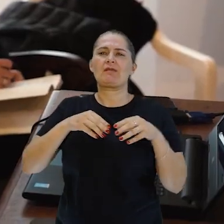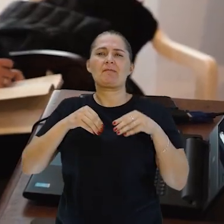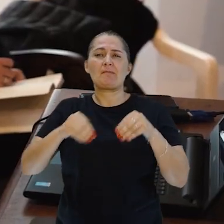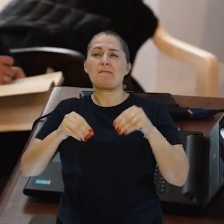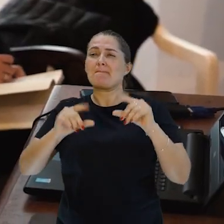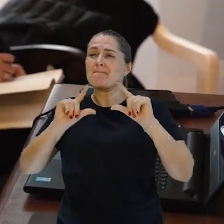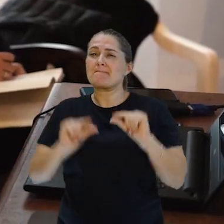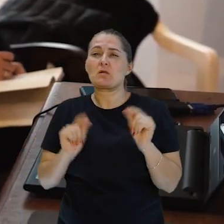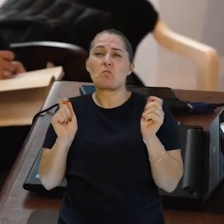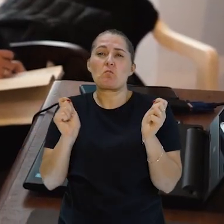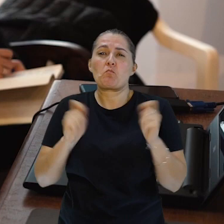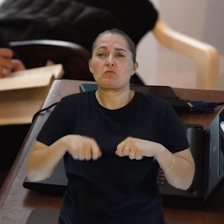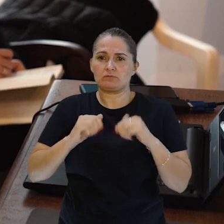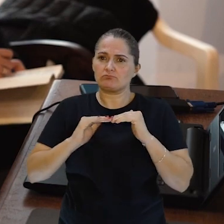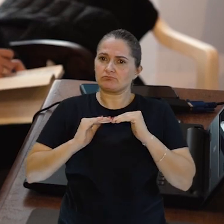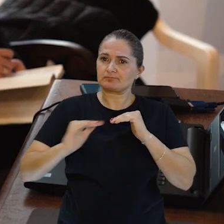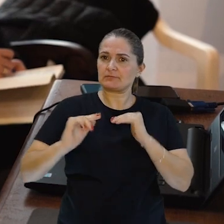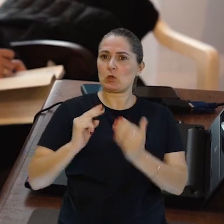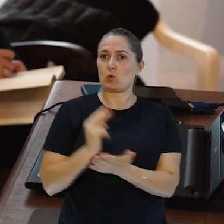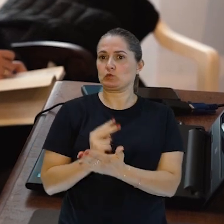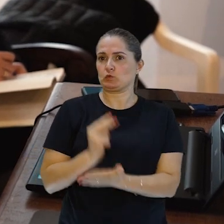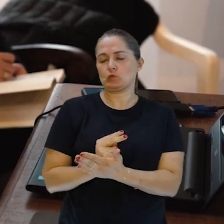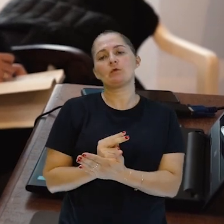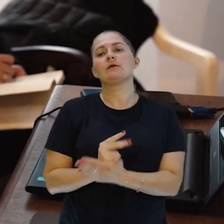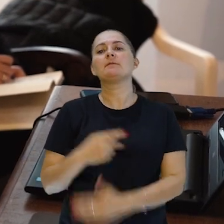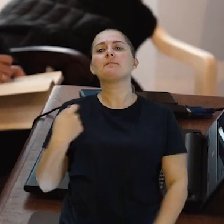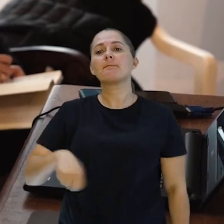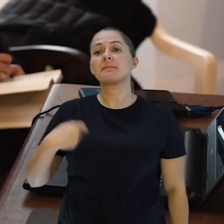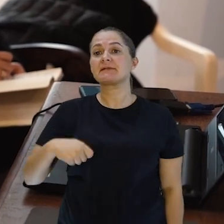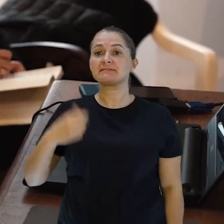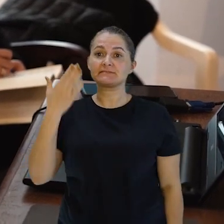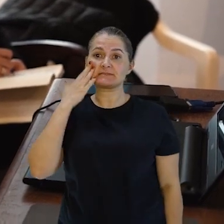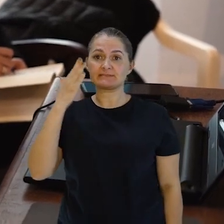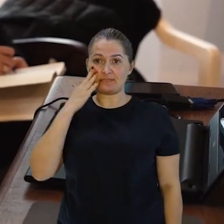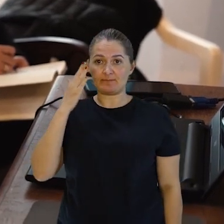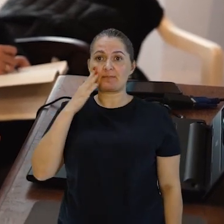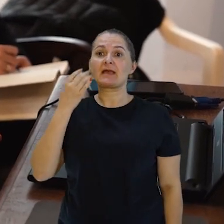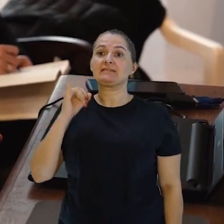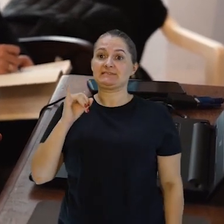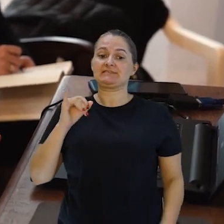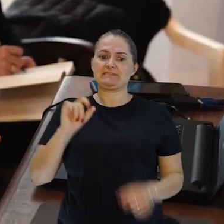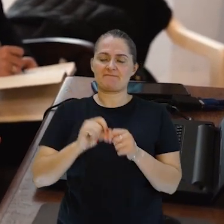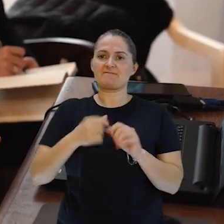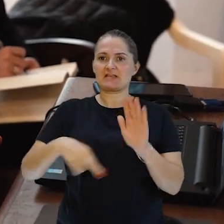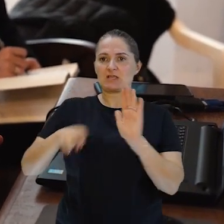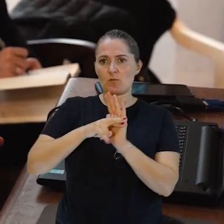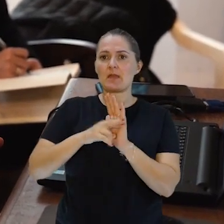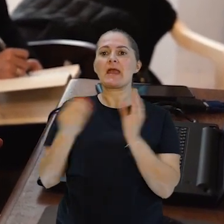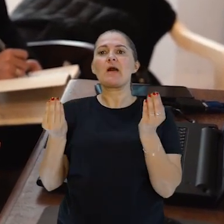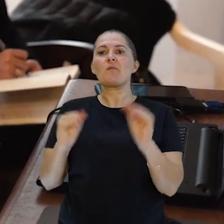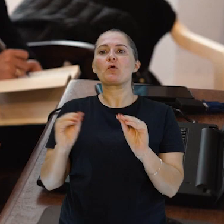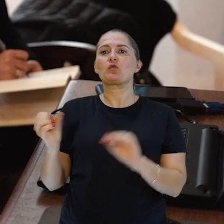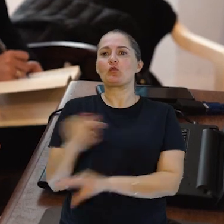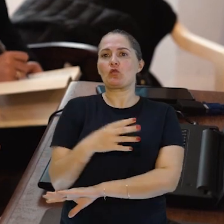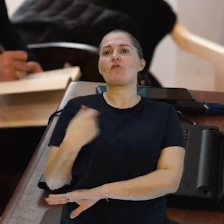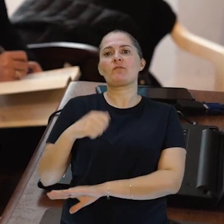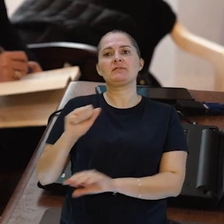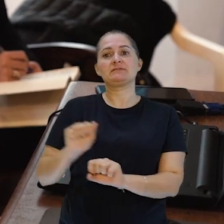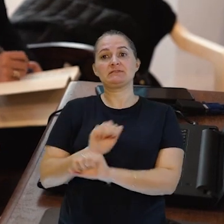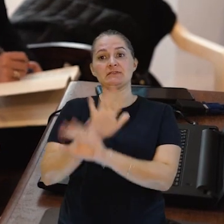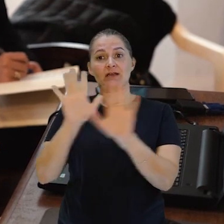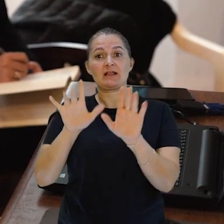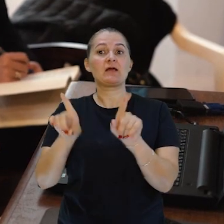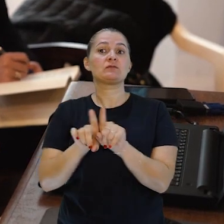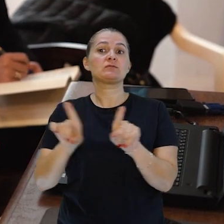intervenção e distinguibilidade ou destacabilidade, né? Assim, a pessoa tem que saber que aquilo lá é uma parte nova,